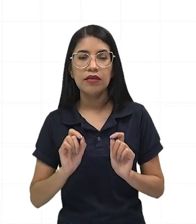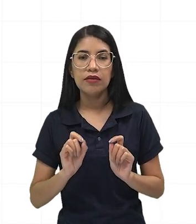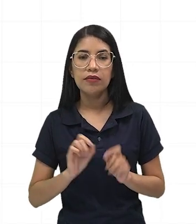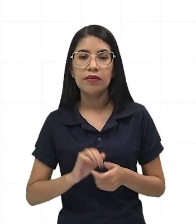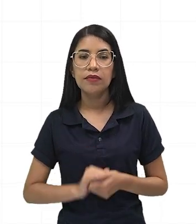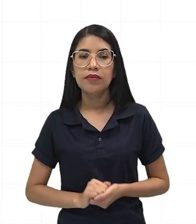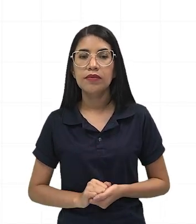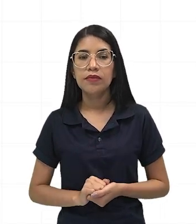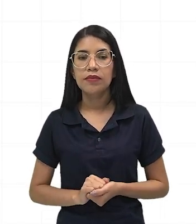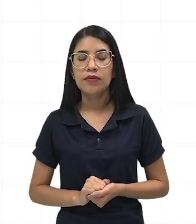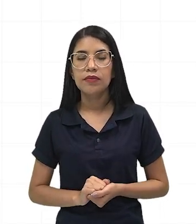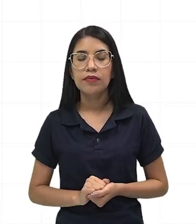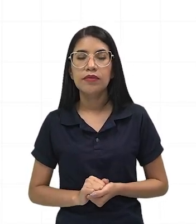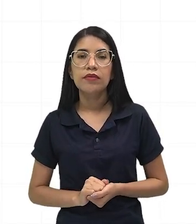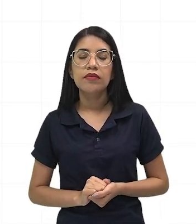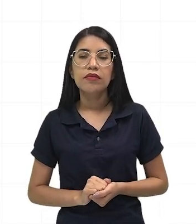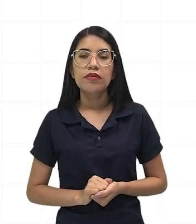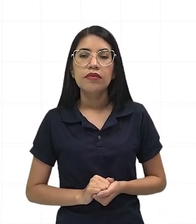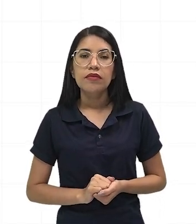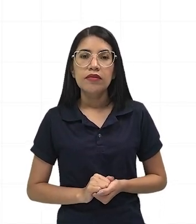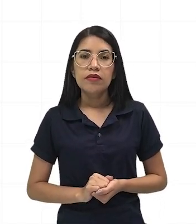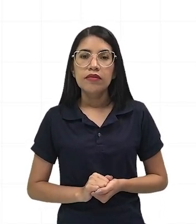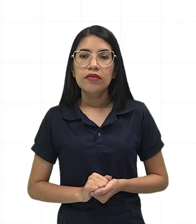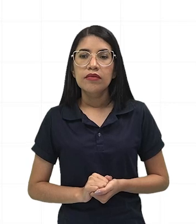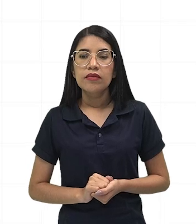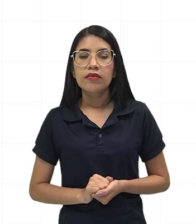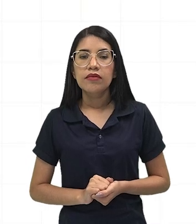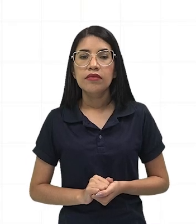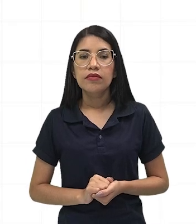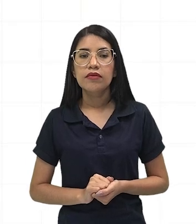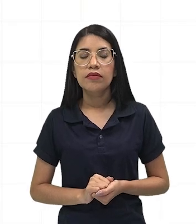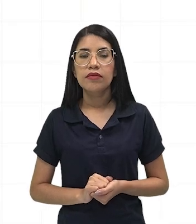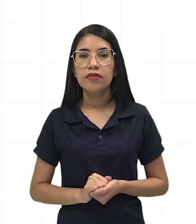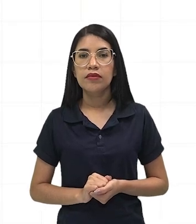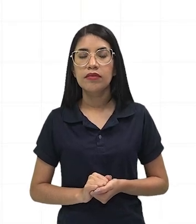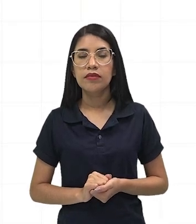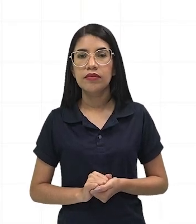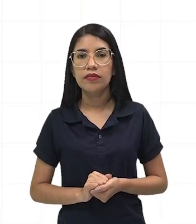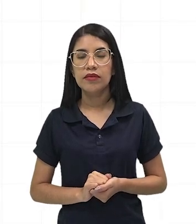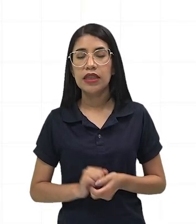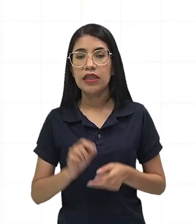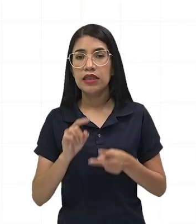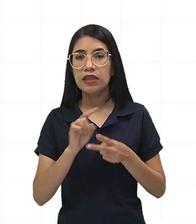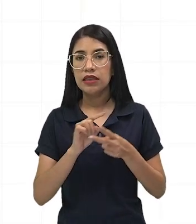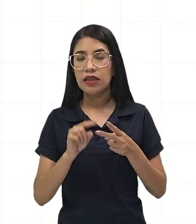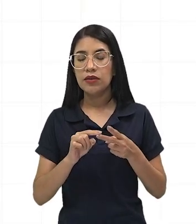lá nesse quezinho. Olha. Então, quando duas grandezas são